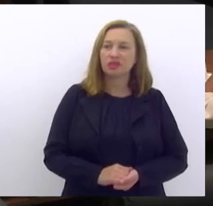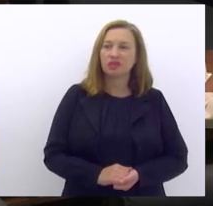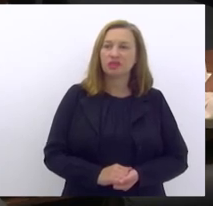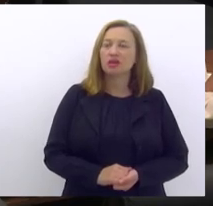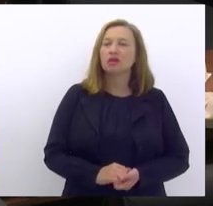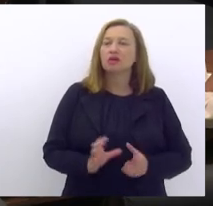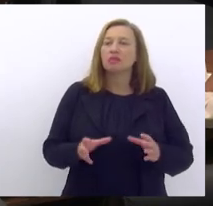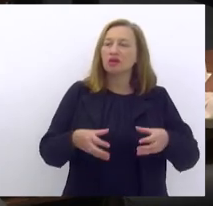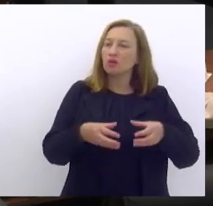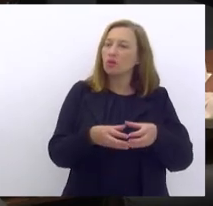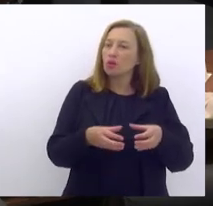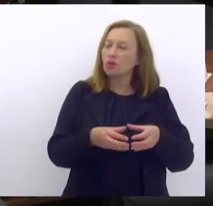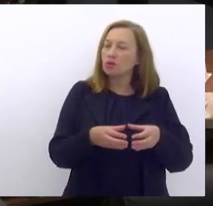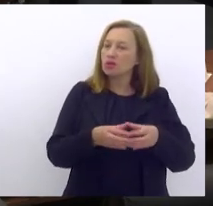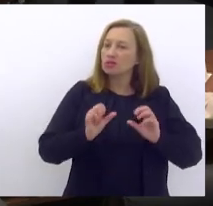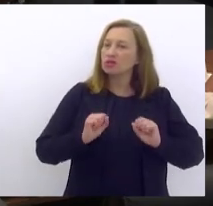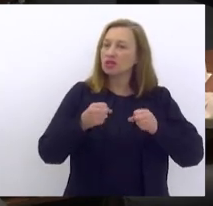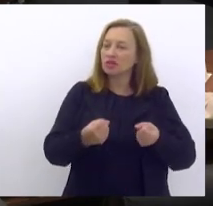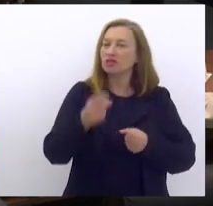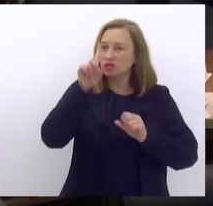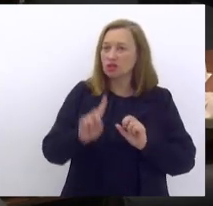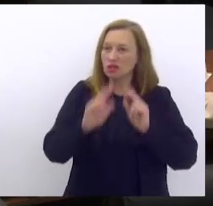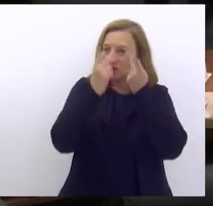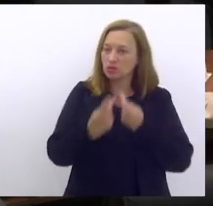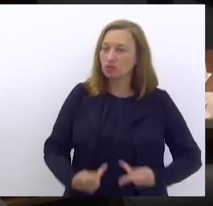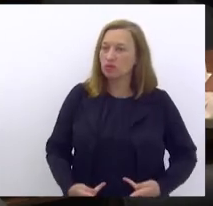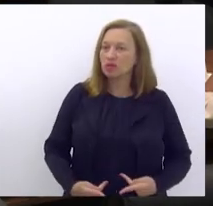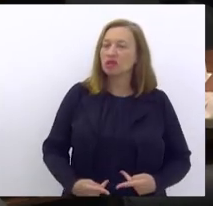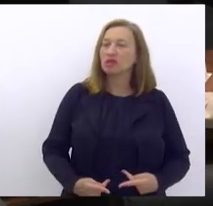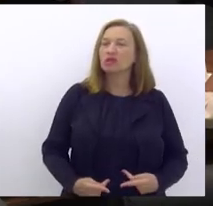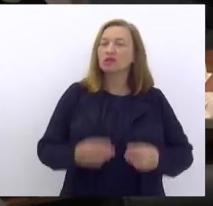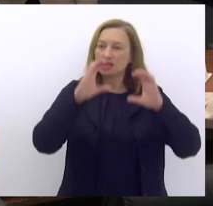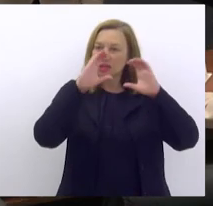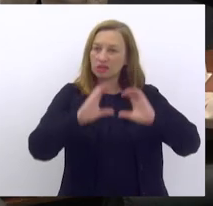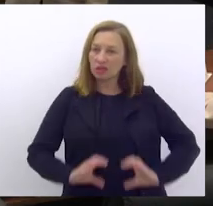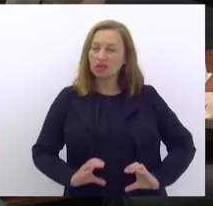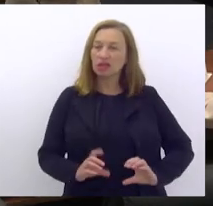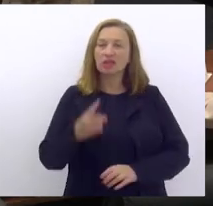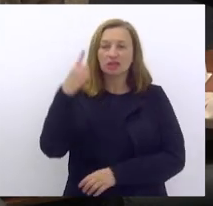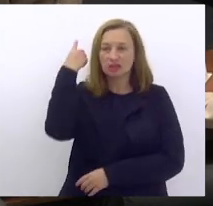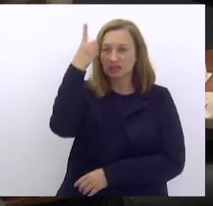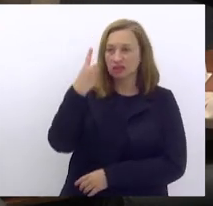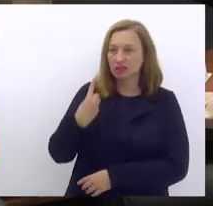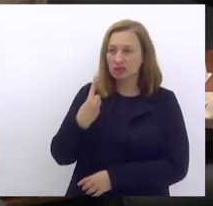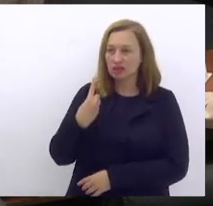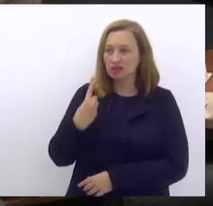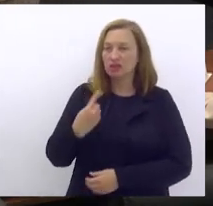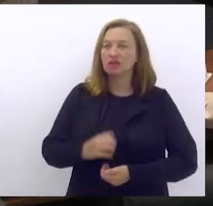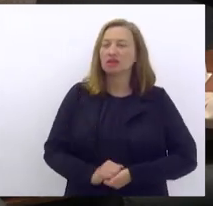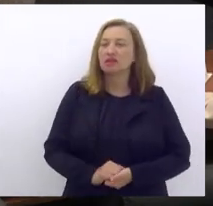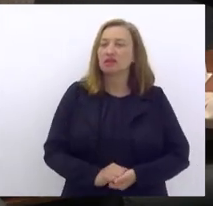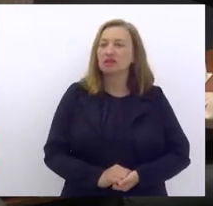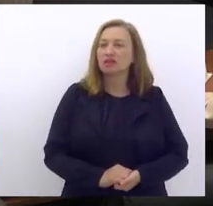Pela Comissão de Defesa dos Direitos Humanos e Cidadania, Dani Monteiro.